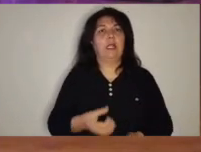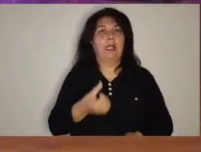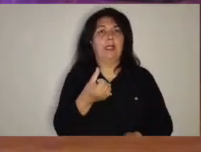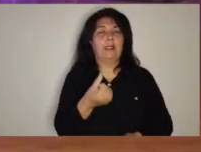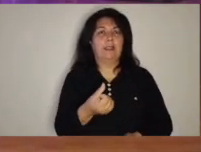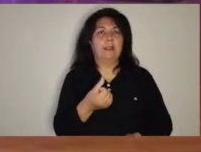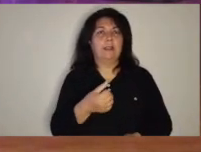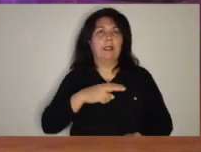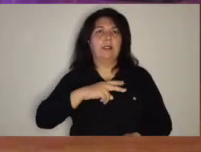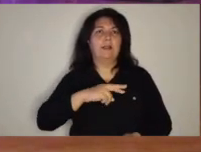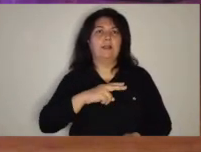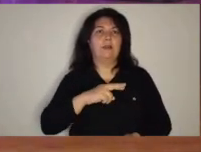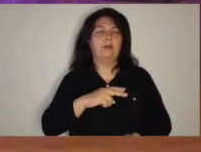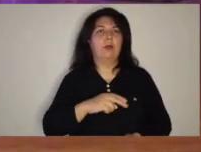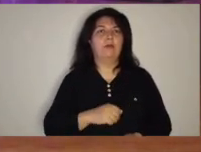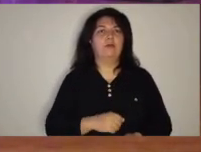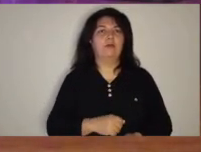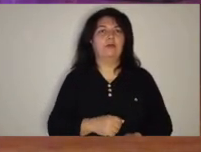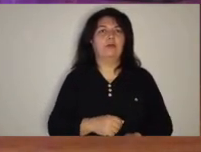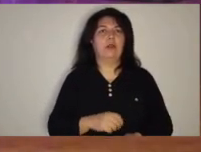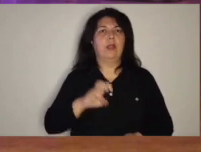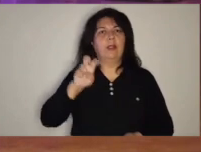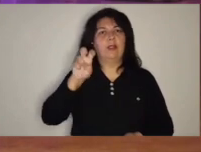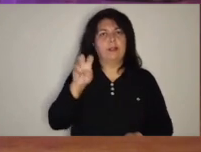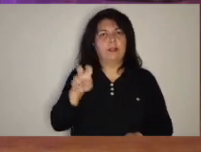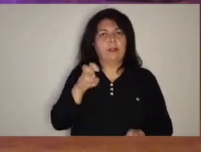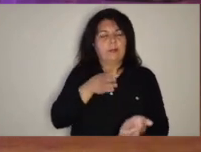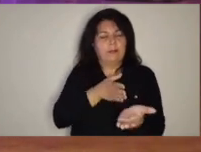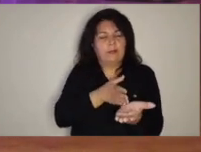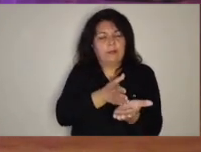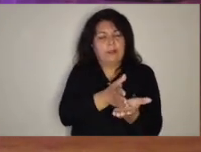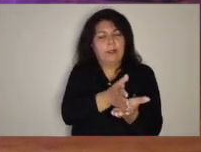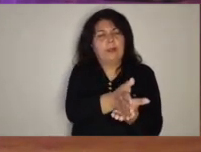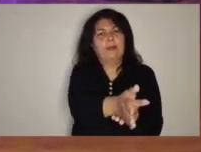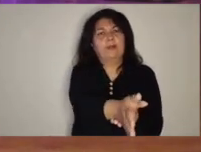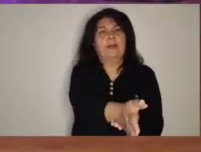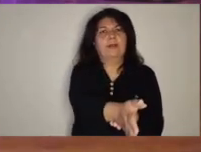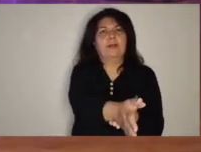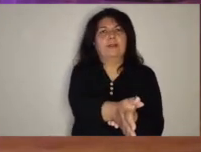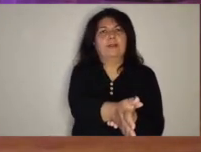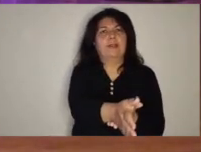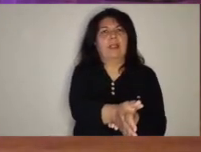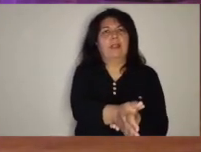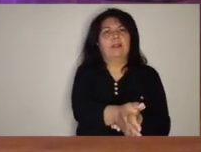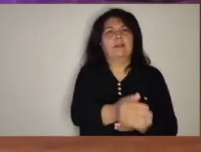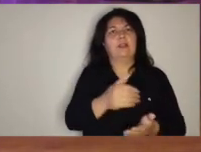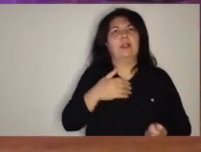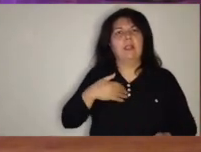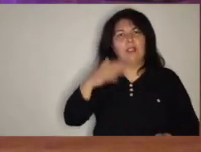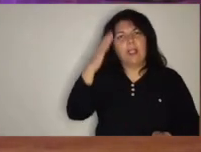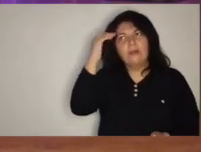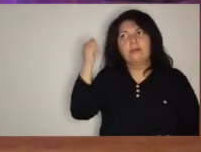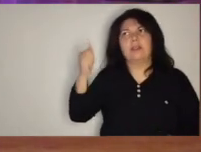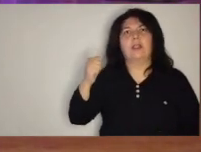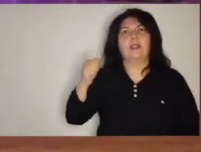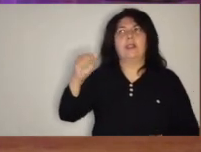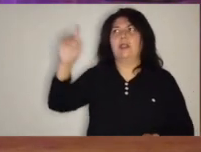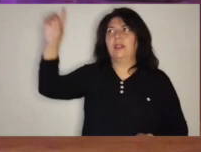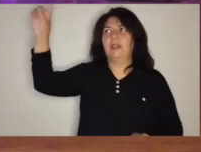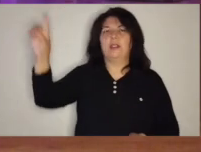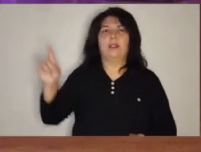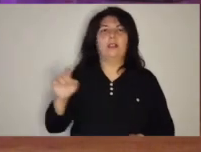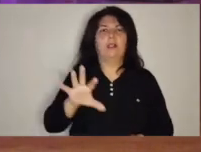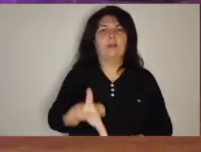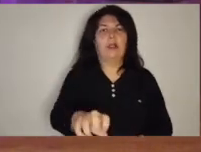Senhor. A família do Chico é grande, viu, irmãos? Eles são 6 irmãos. Dos 6 irmãos, só um que está fora dos caminhos